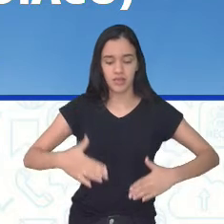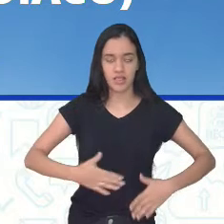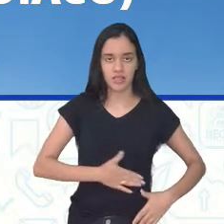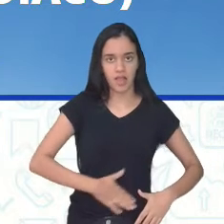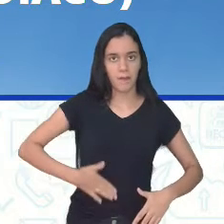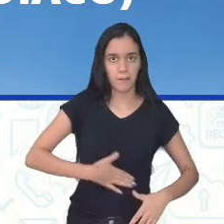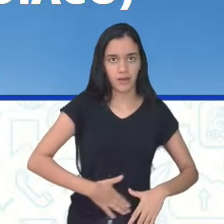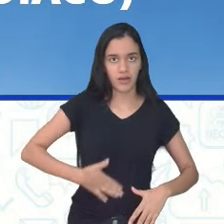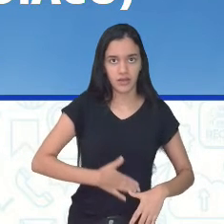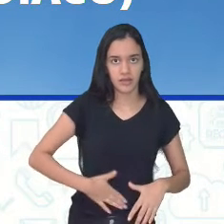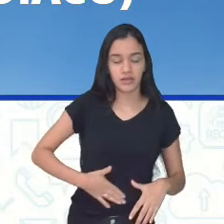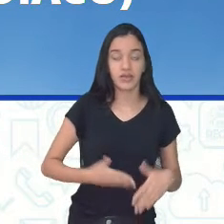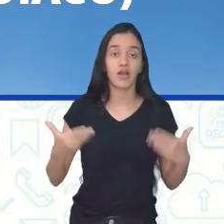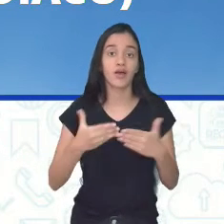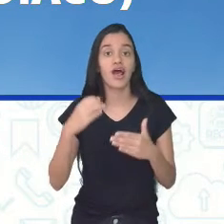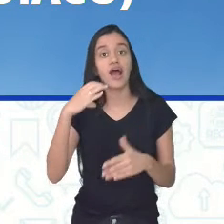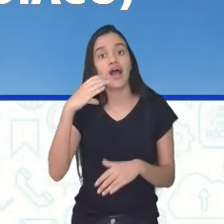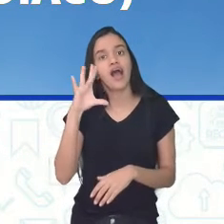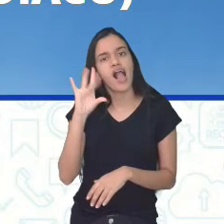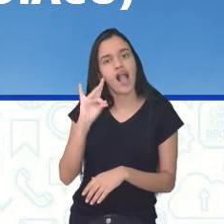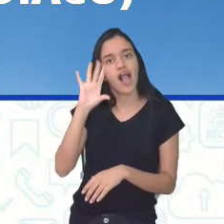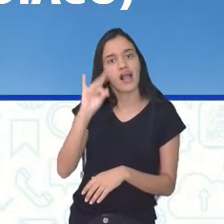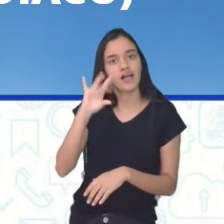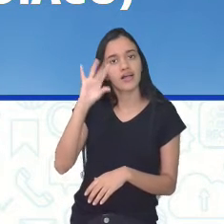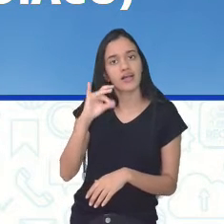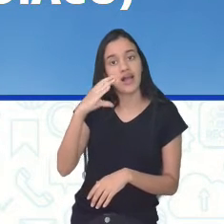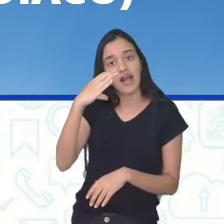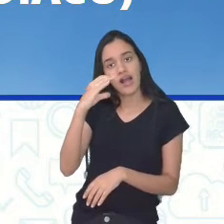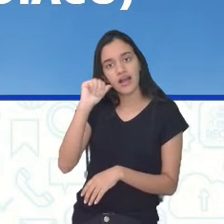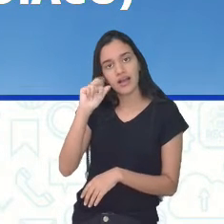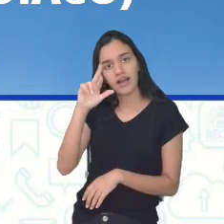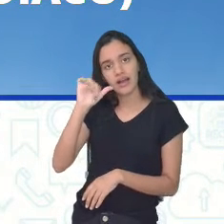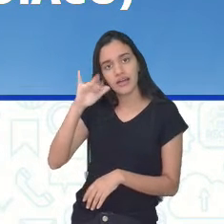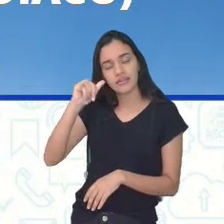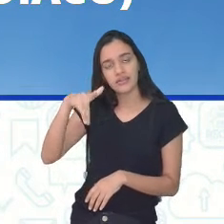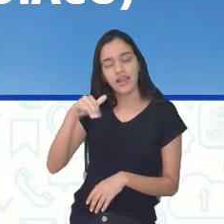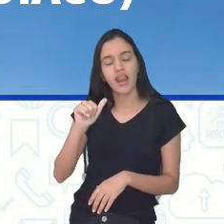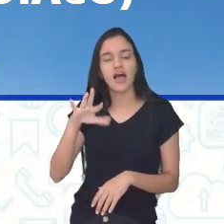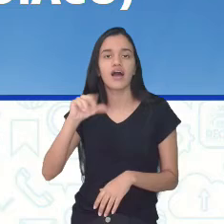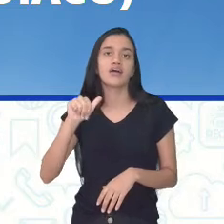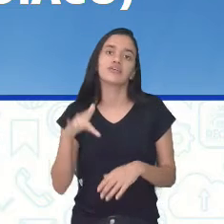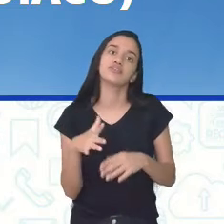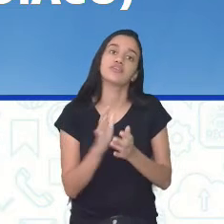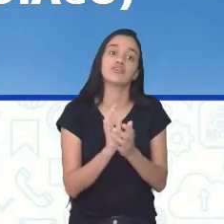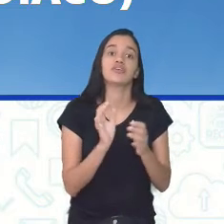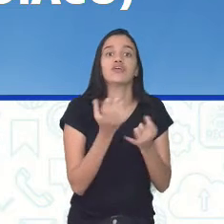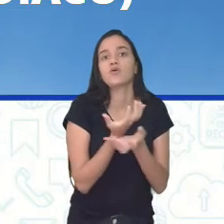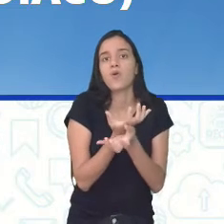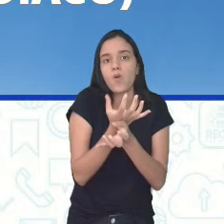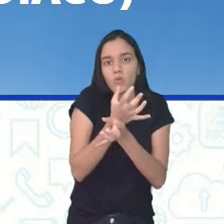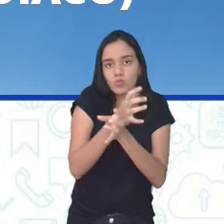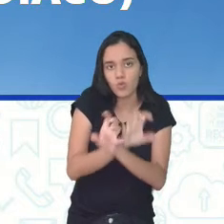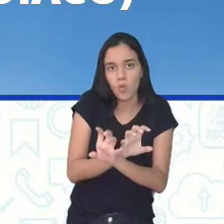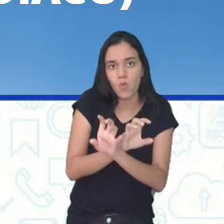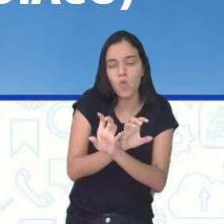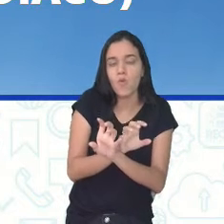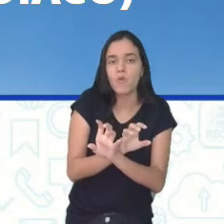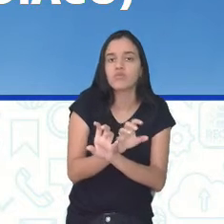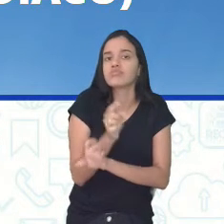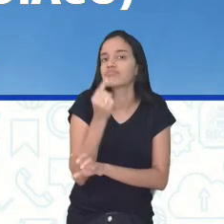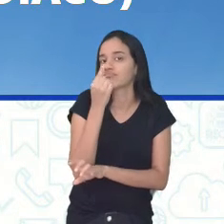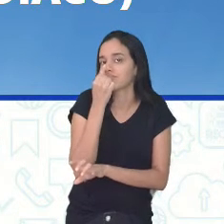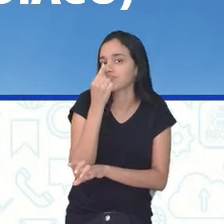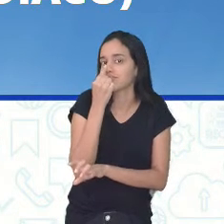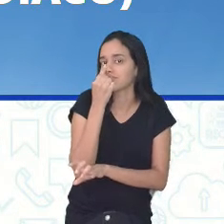A cartilagem, o tecido cartilaginoso, que a gente vai ver presente nas extremidades dos ossos, na ponta